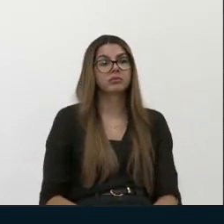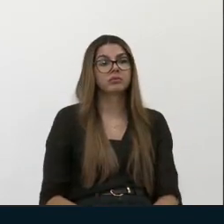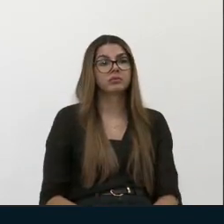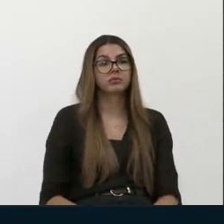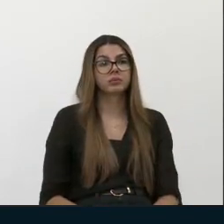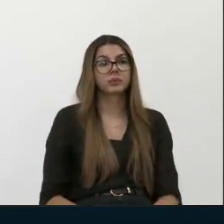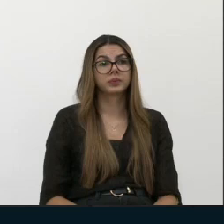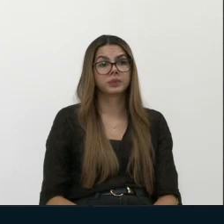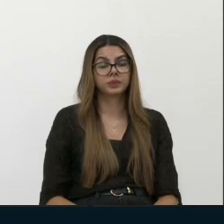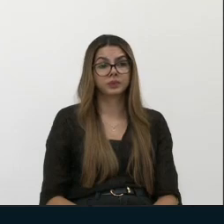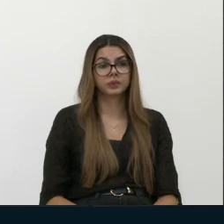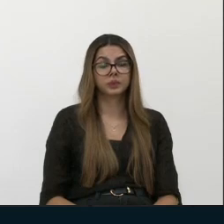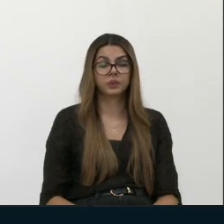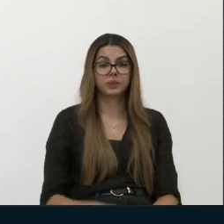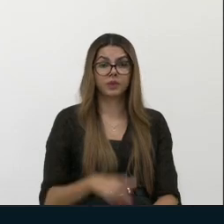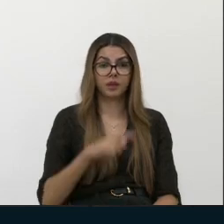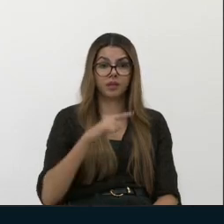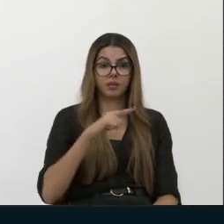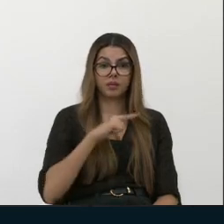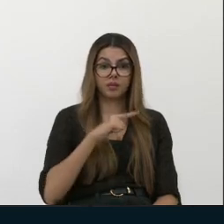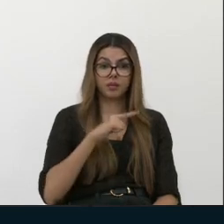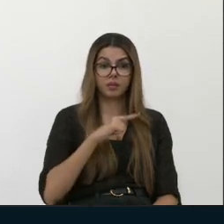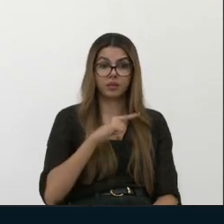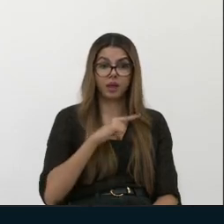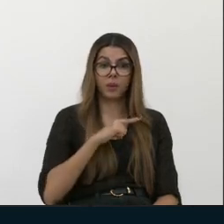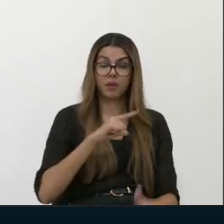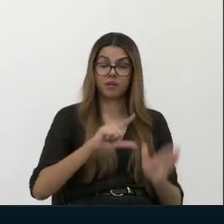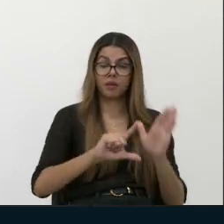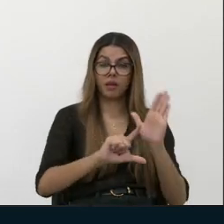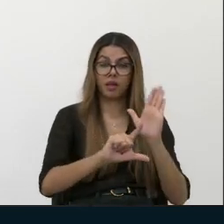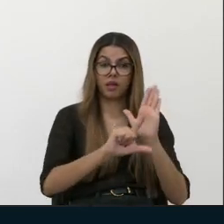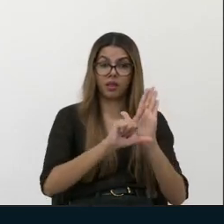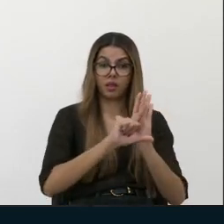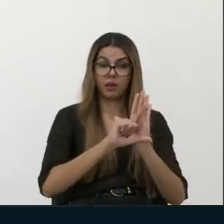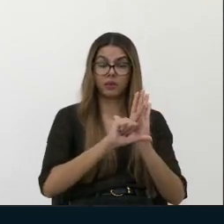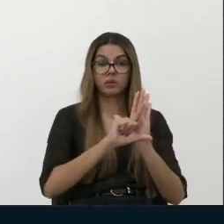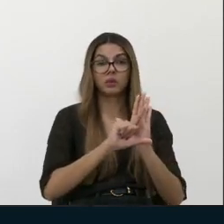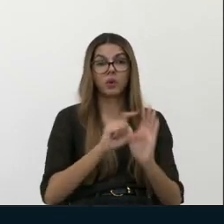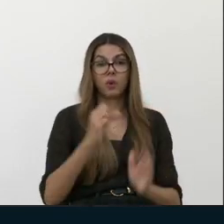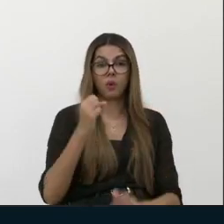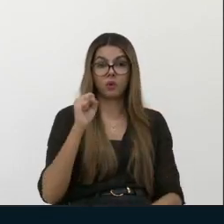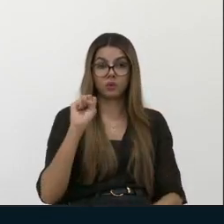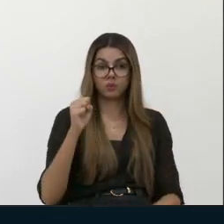E aí, a gente tem uma garantia, a Lei Federal